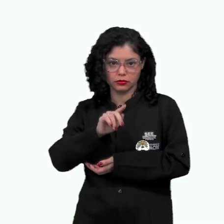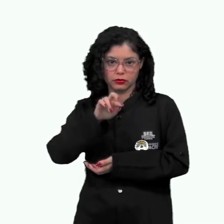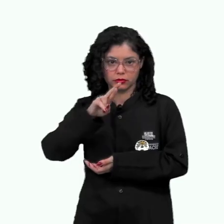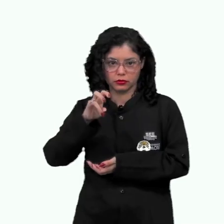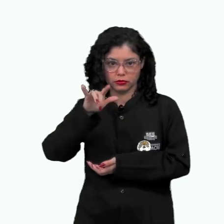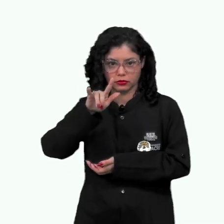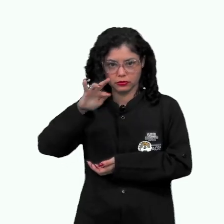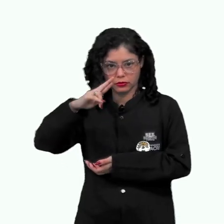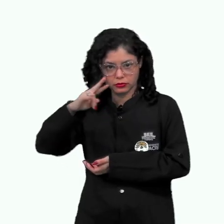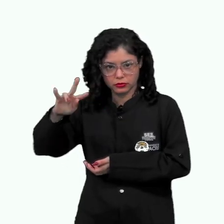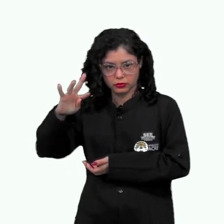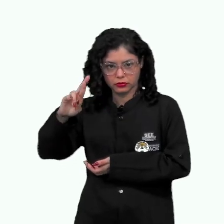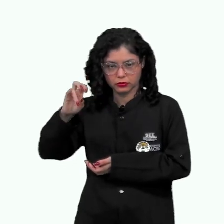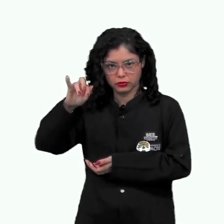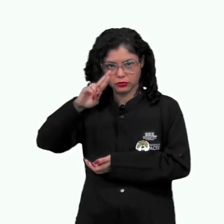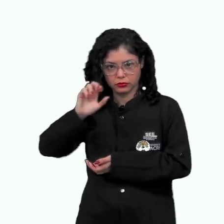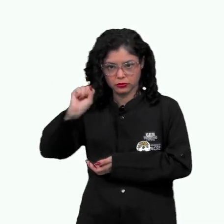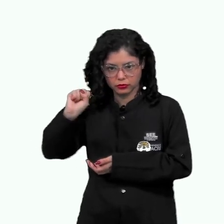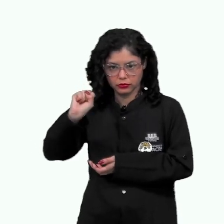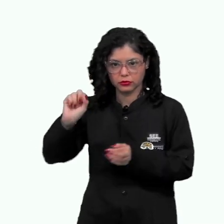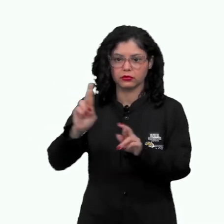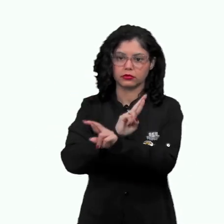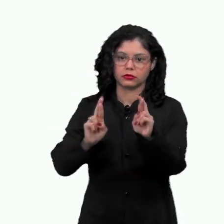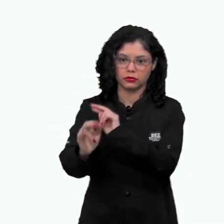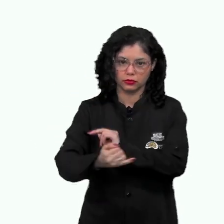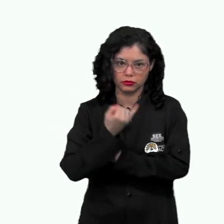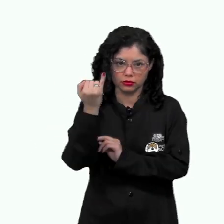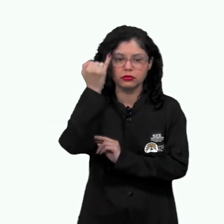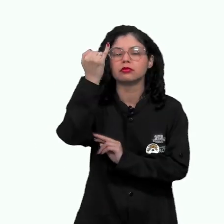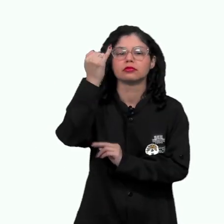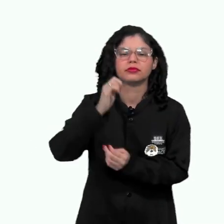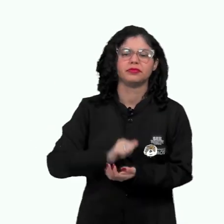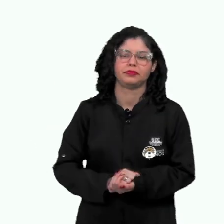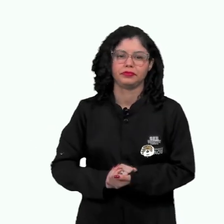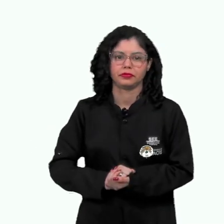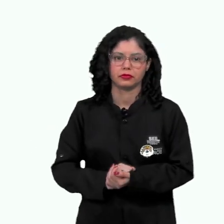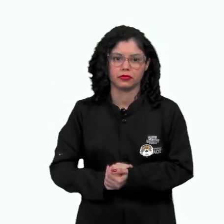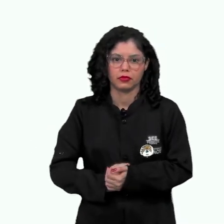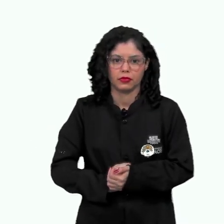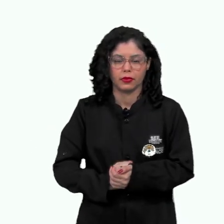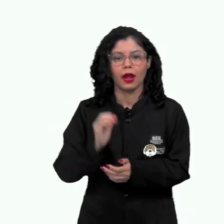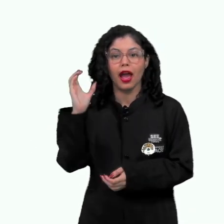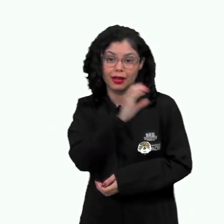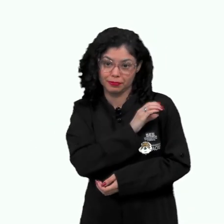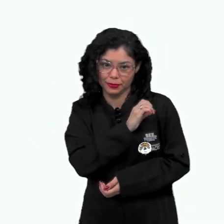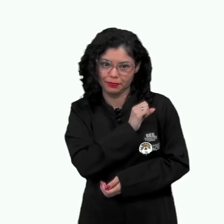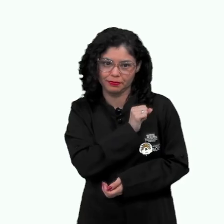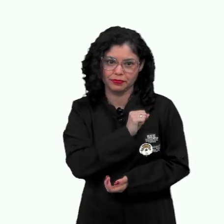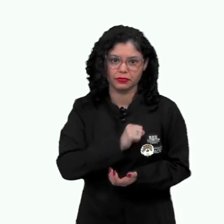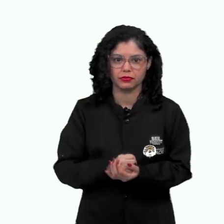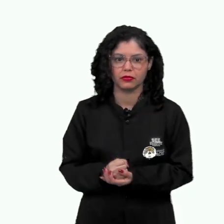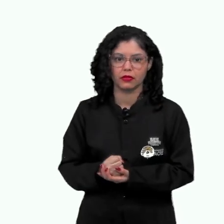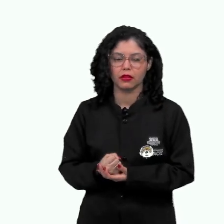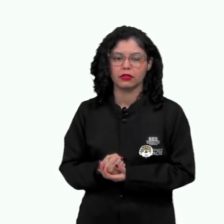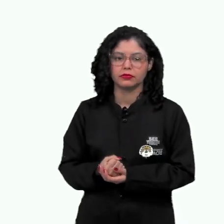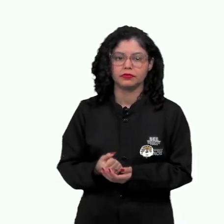temos a mudança principal em relação a tudo isso, que é a velocidade e